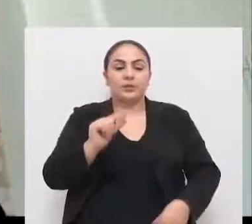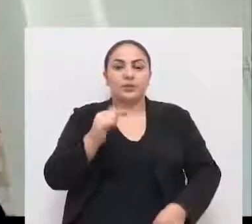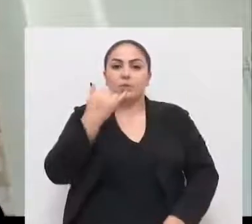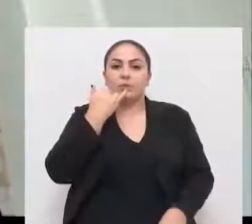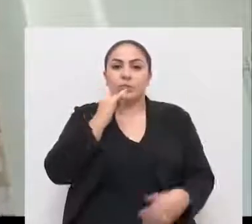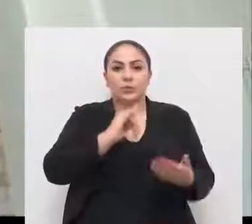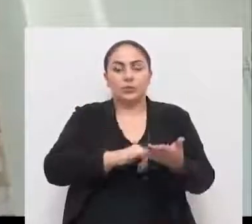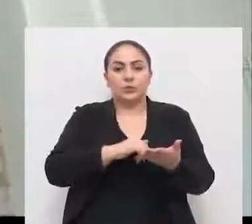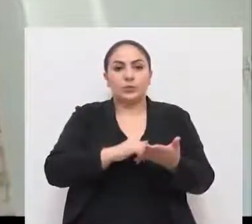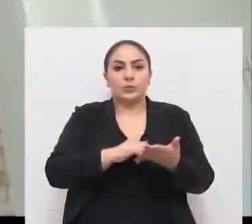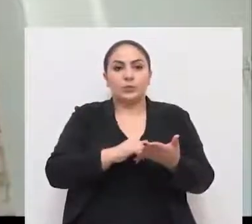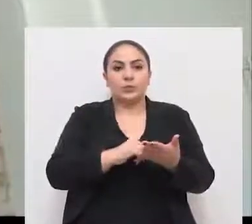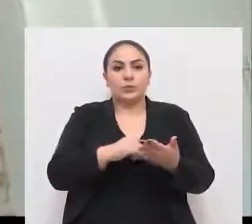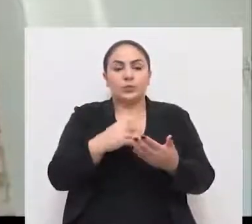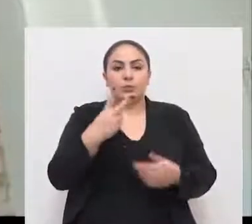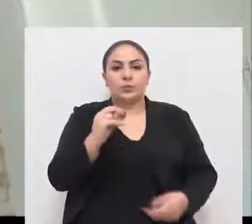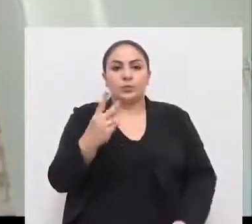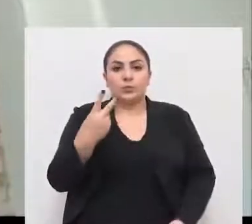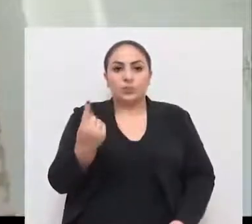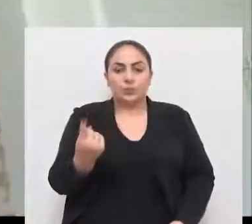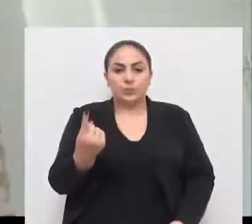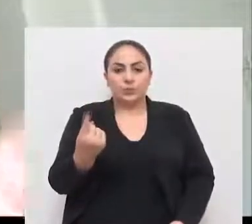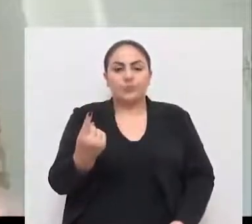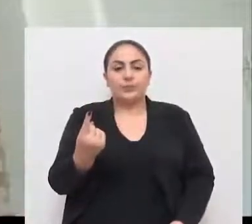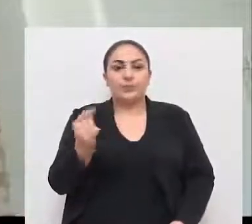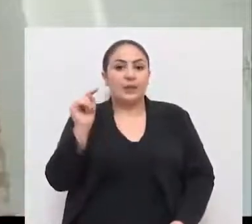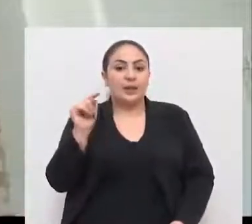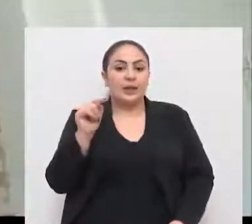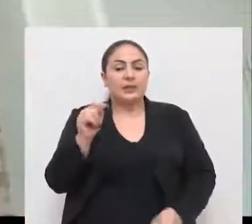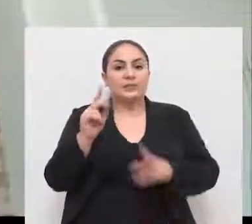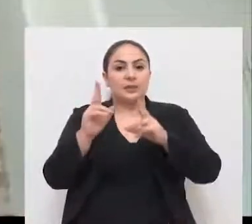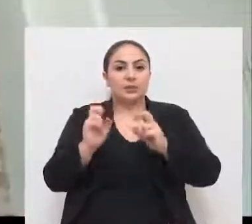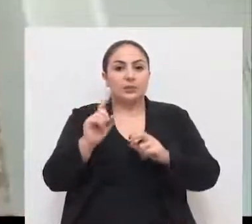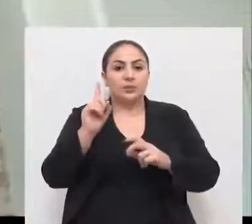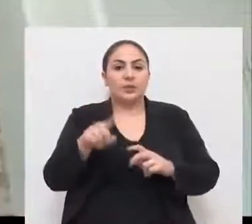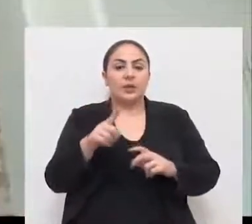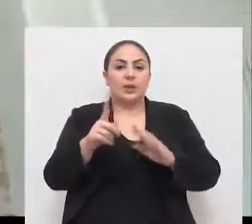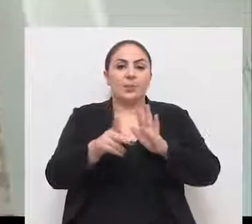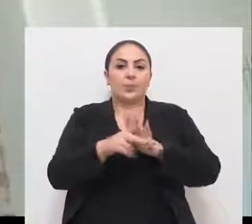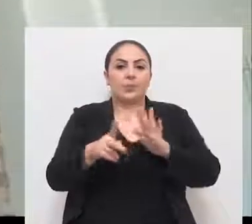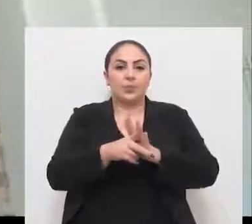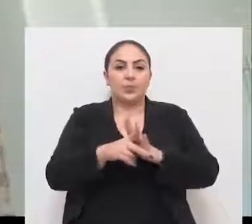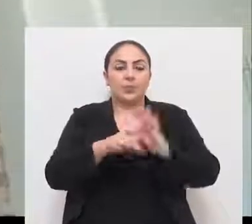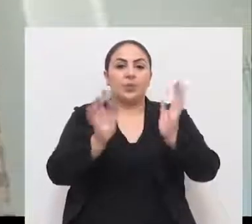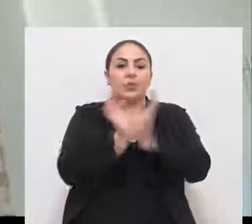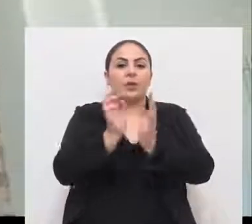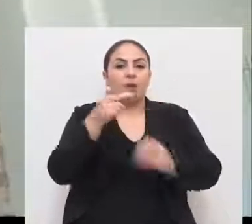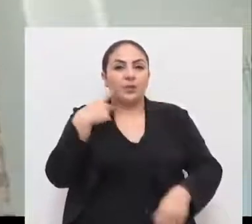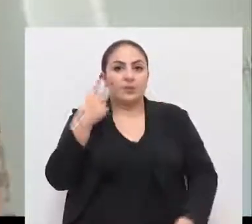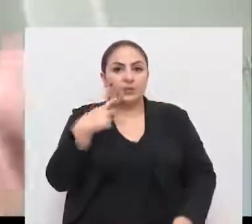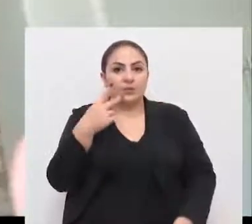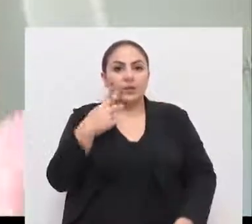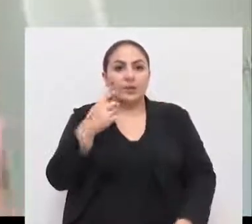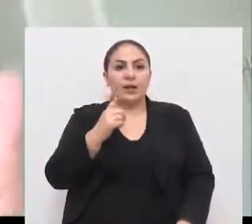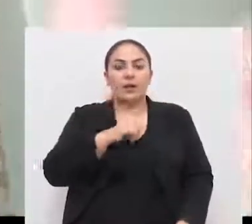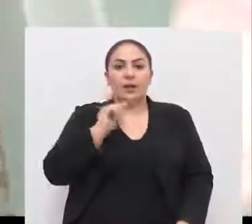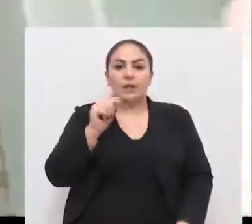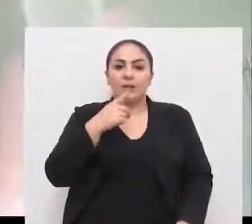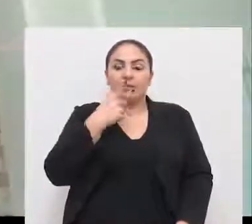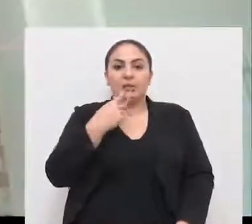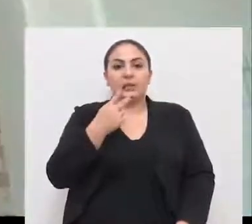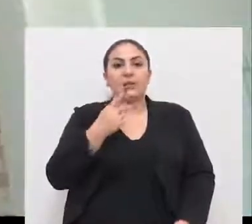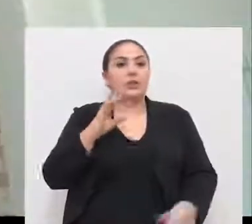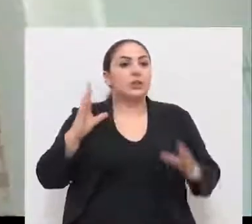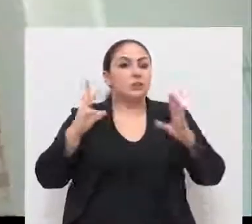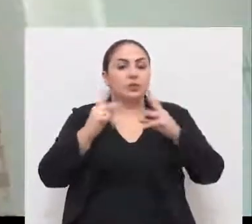do IPTU para o ano de 2021. Essa matéria, uma emenda apresentada pelo colega vereador, ela foi considerada